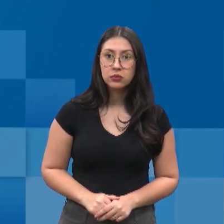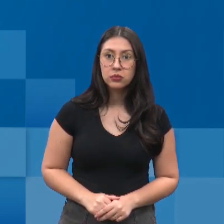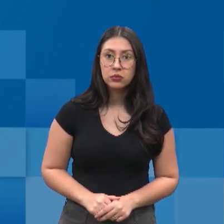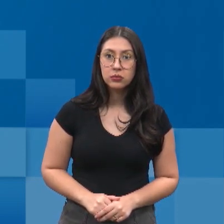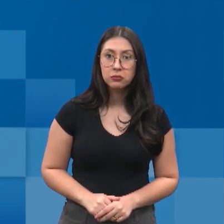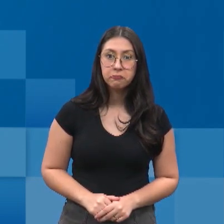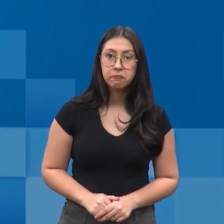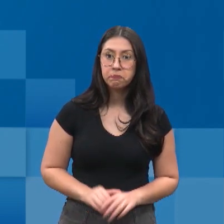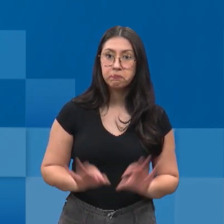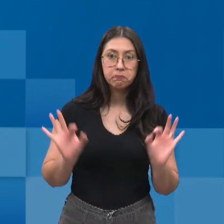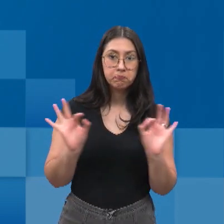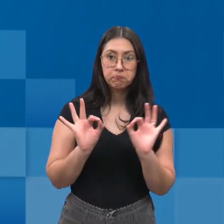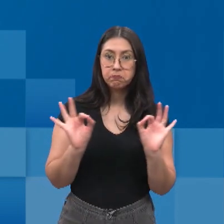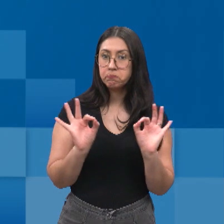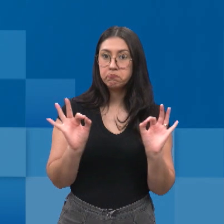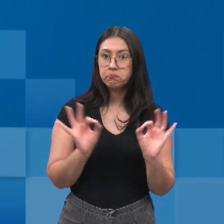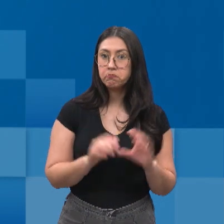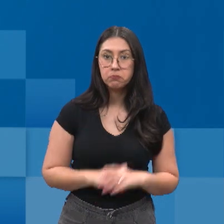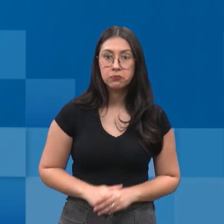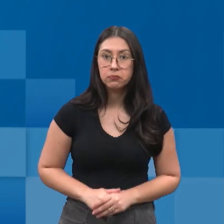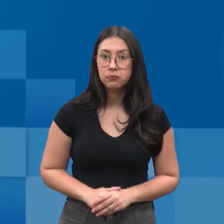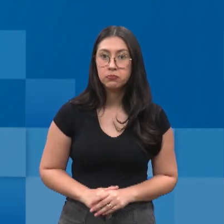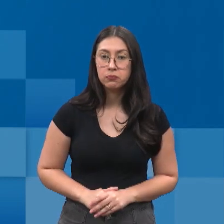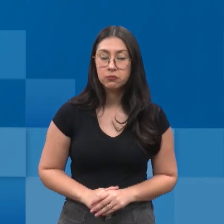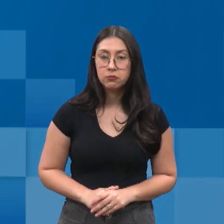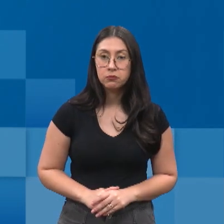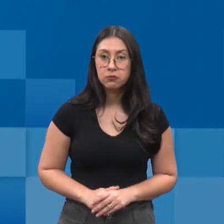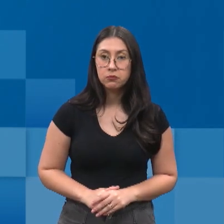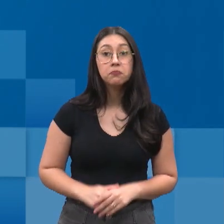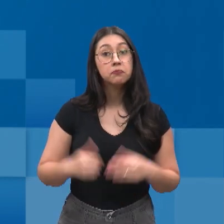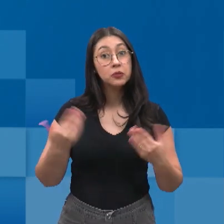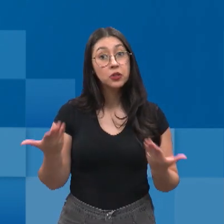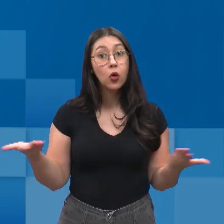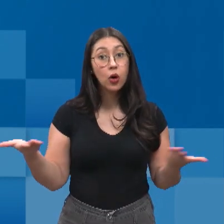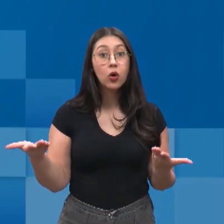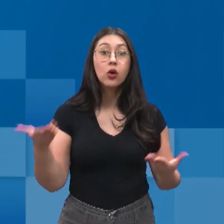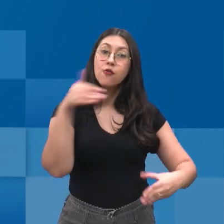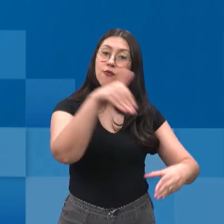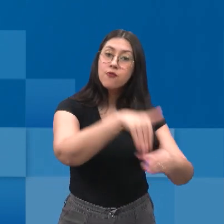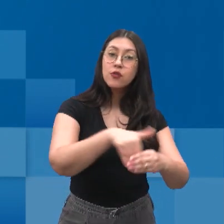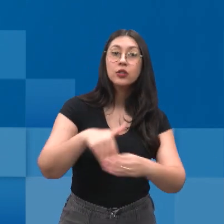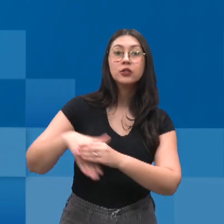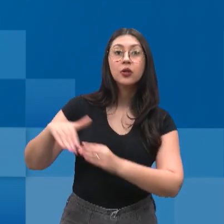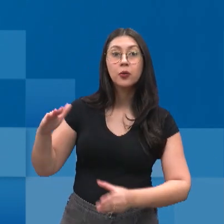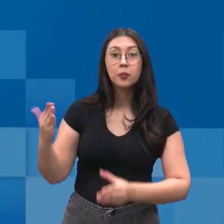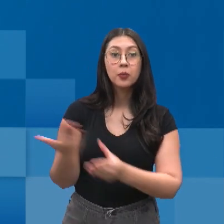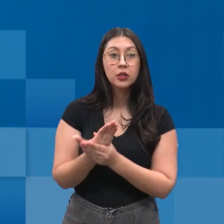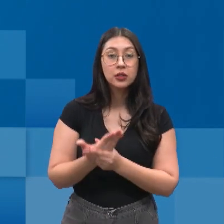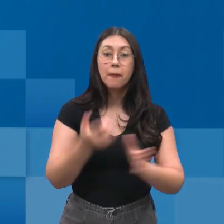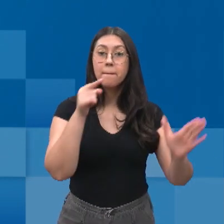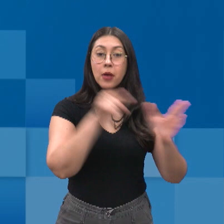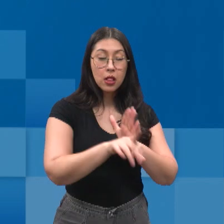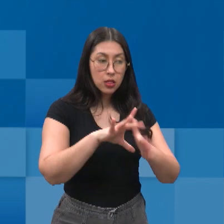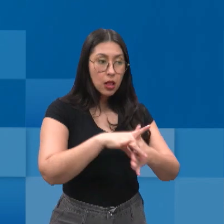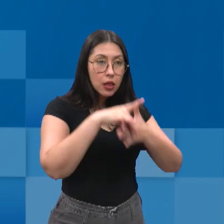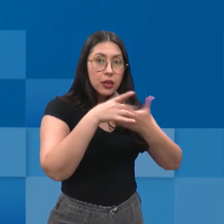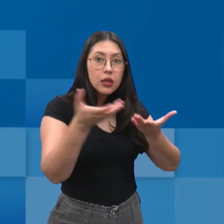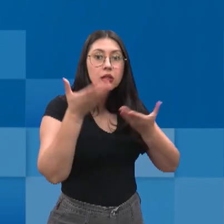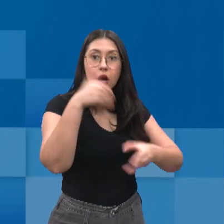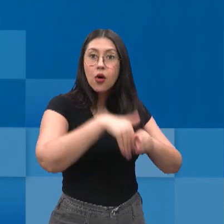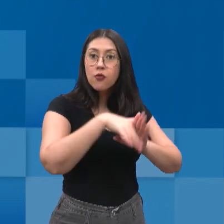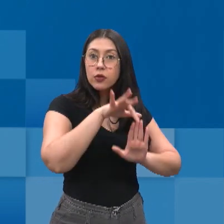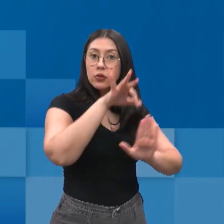Nenhuma manifestação contrária, presidente. Então, em votação, o processo. Consulta a liderança e desejo de caminhar o